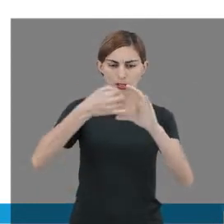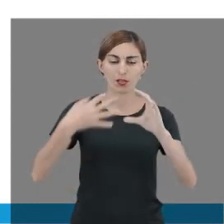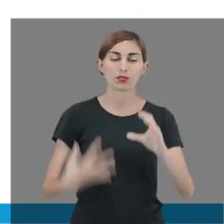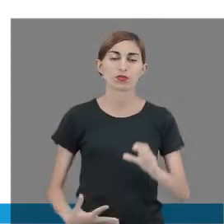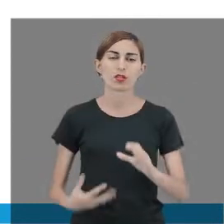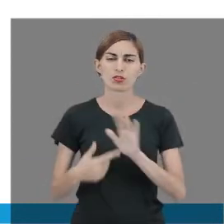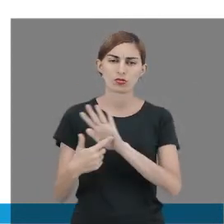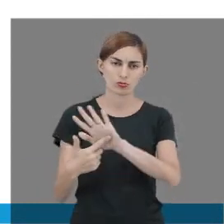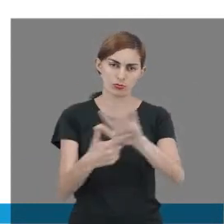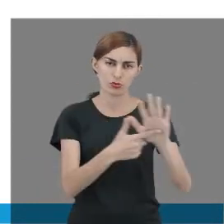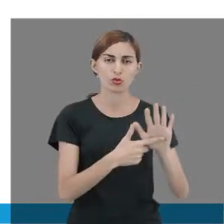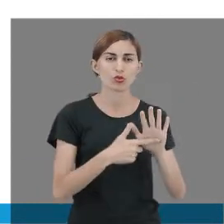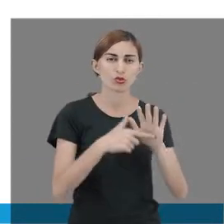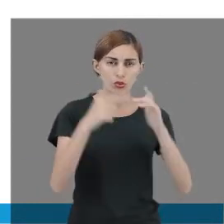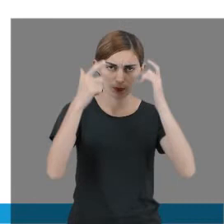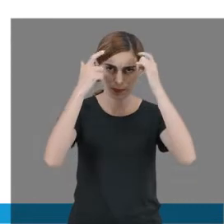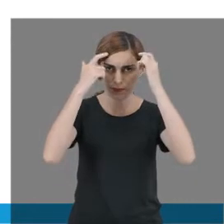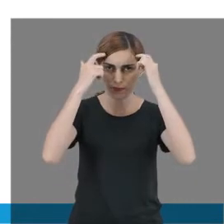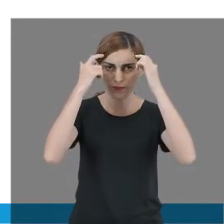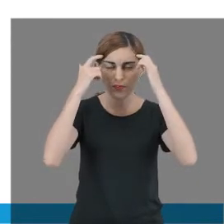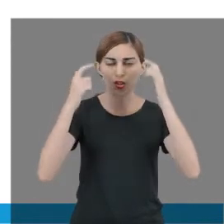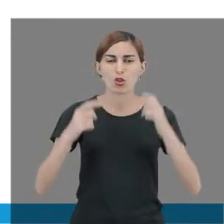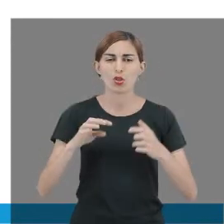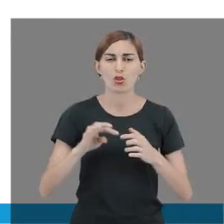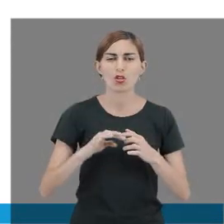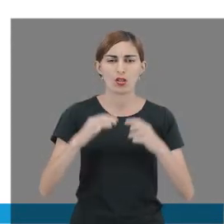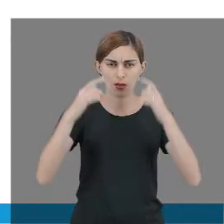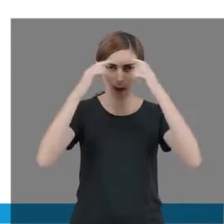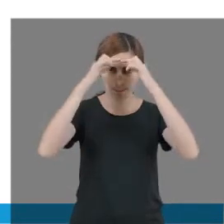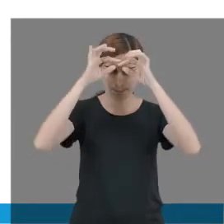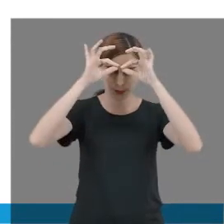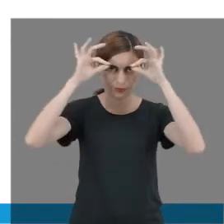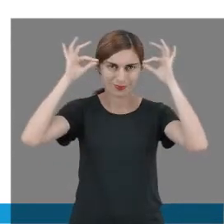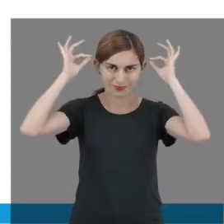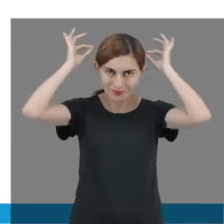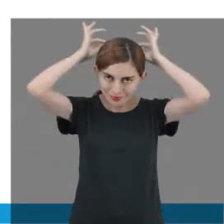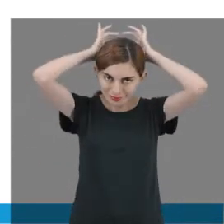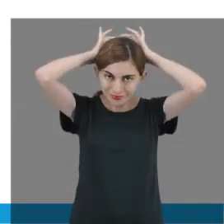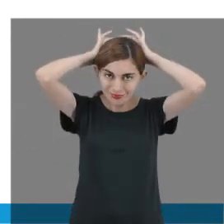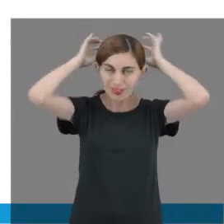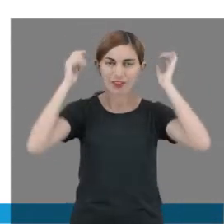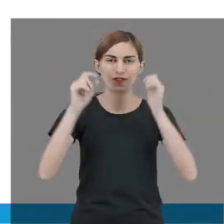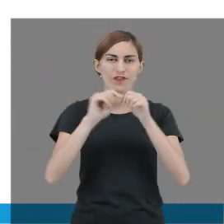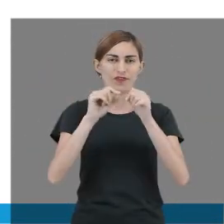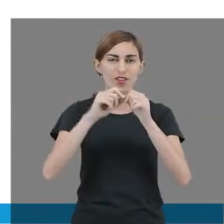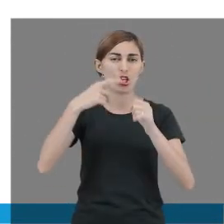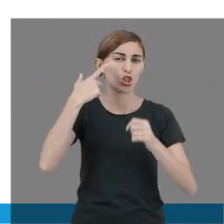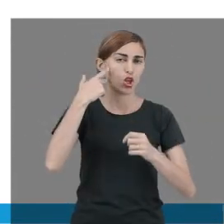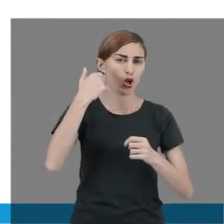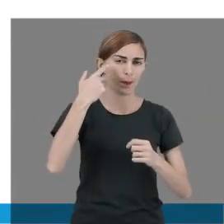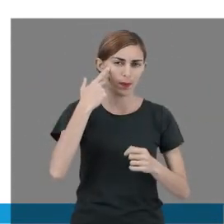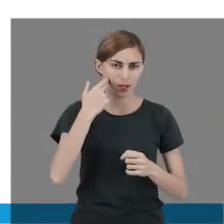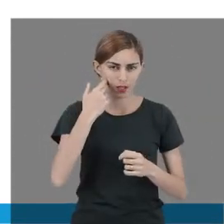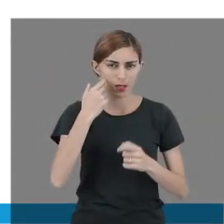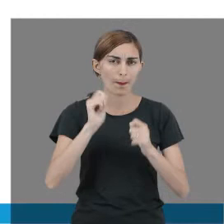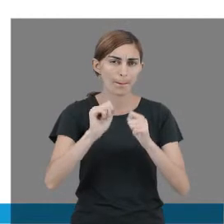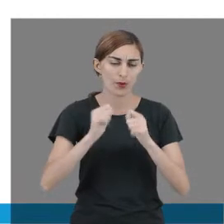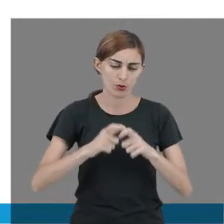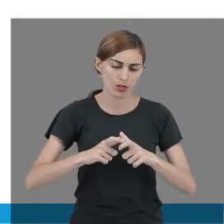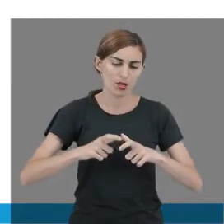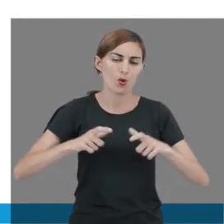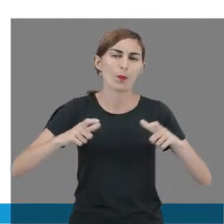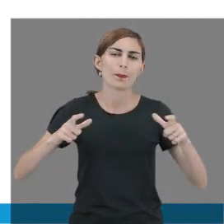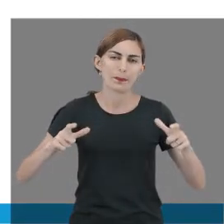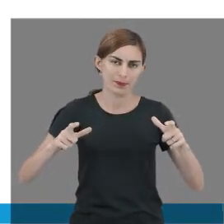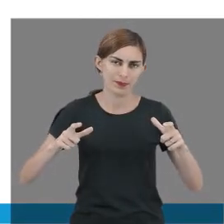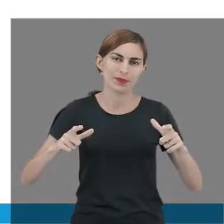que quanto mais alto o TOF, né, o ponto de corte que a gente faz para a normalidade, você aumenta a